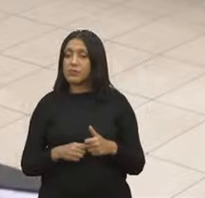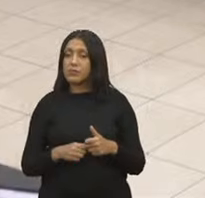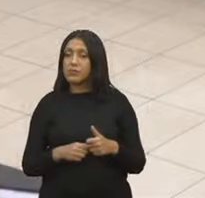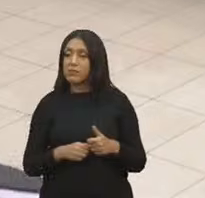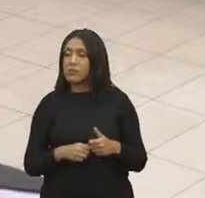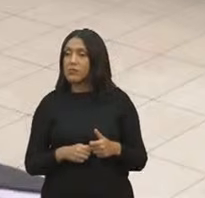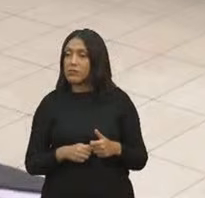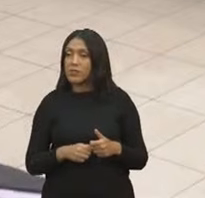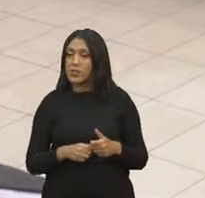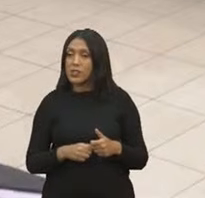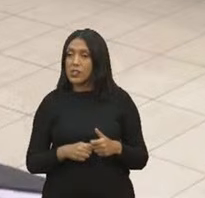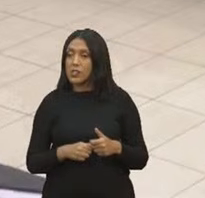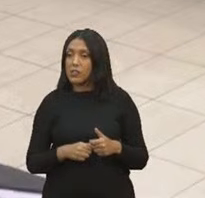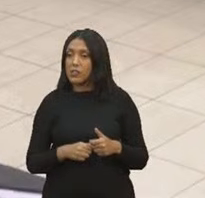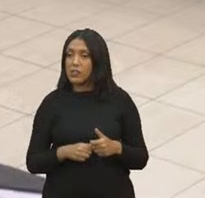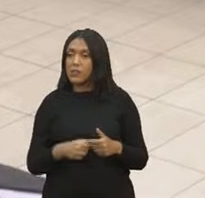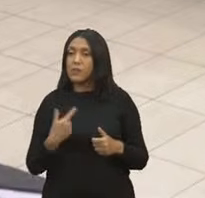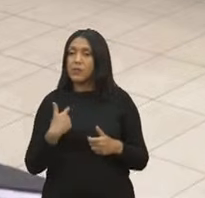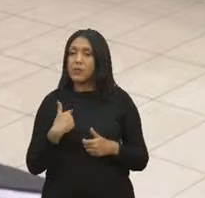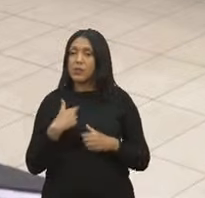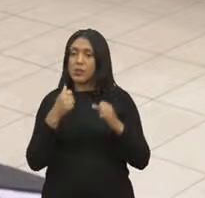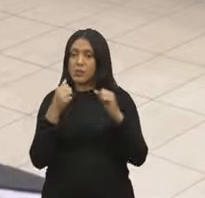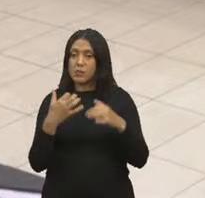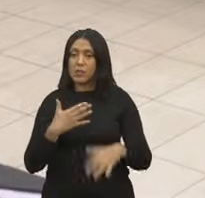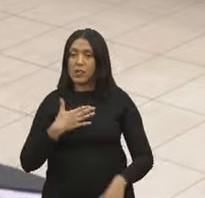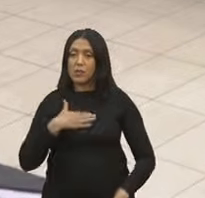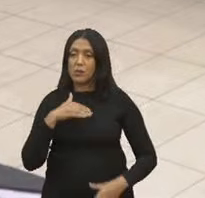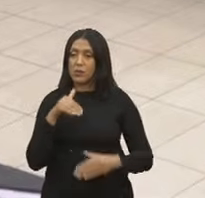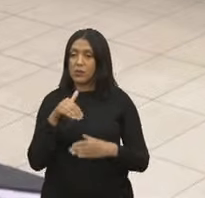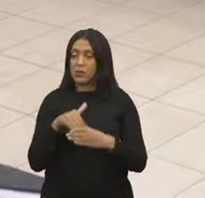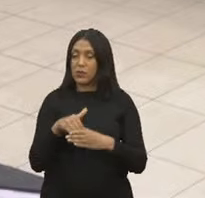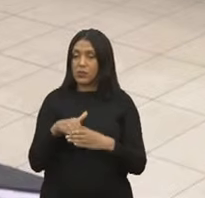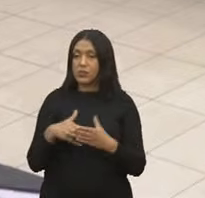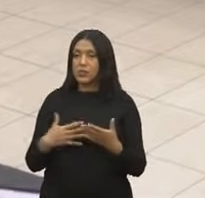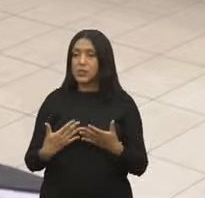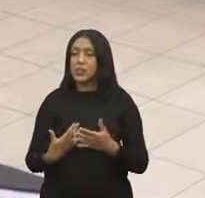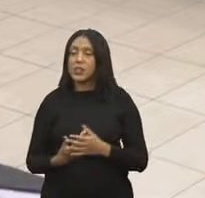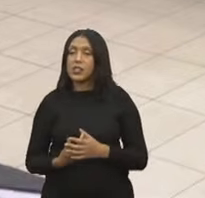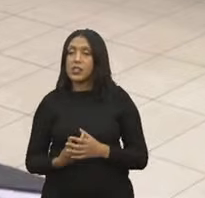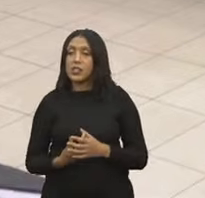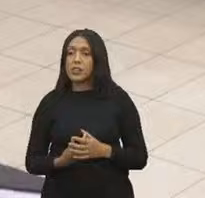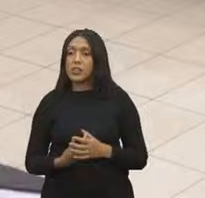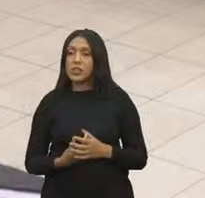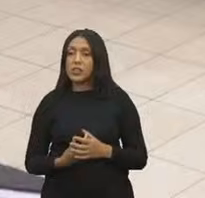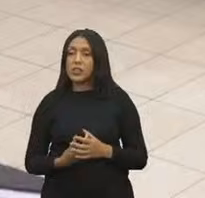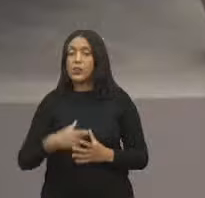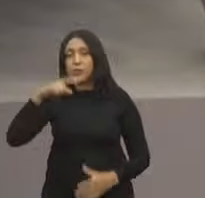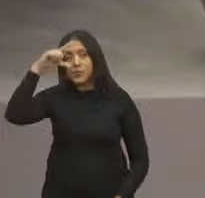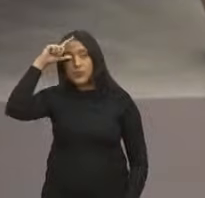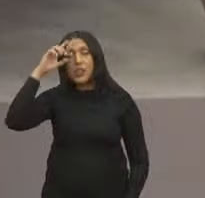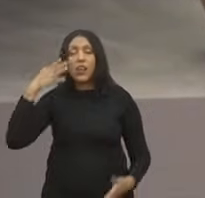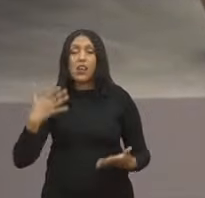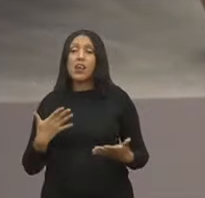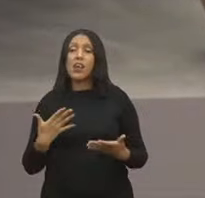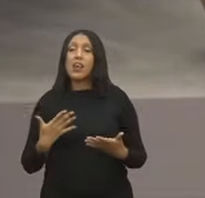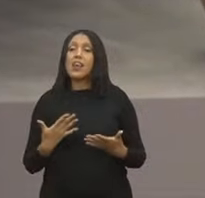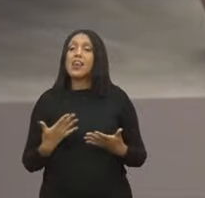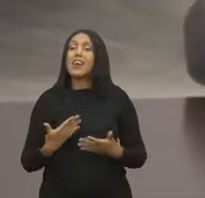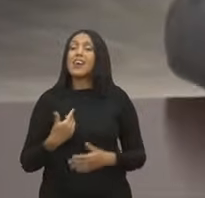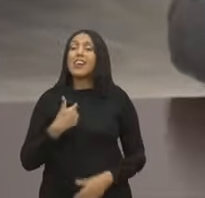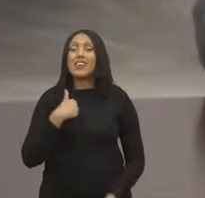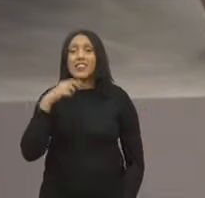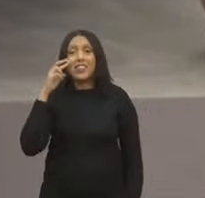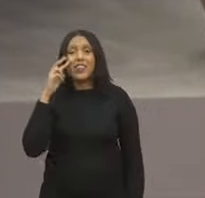uma peça orçamentária puramente ficcional, não é? Tive aqui em outras legislaturas,